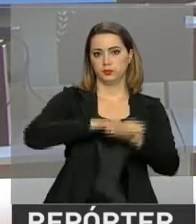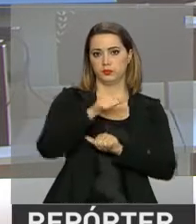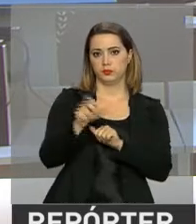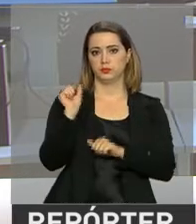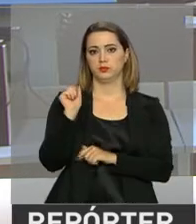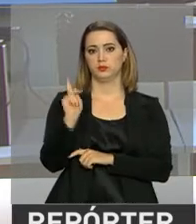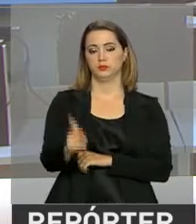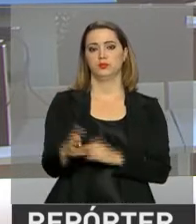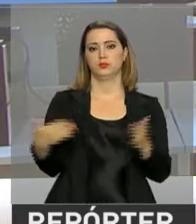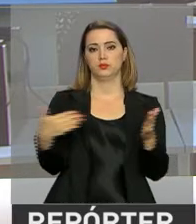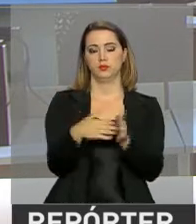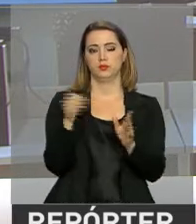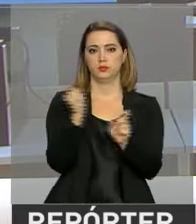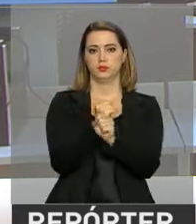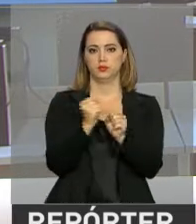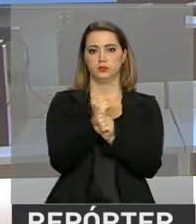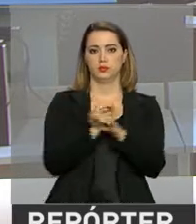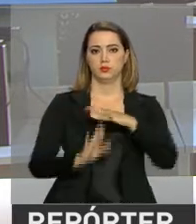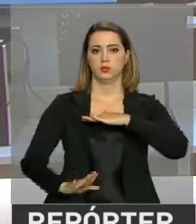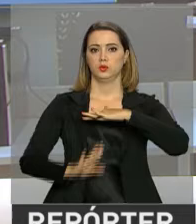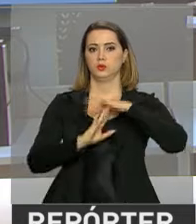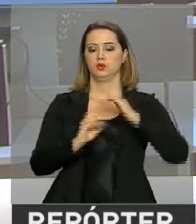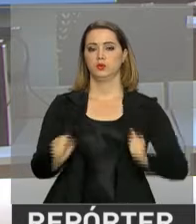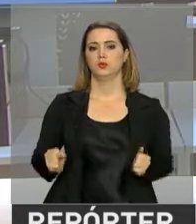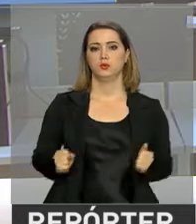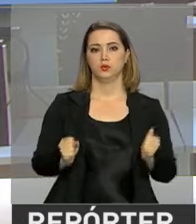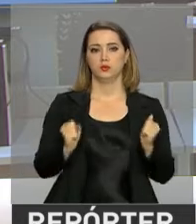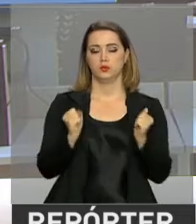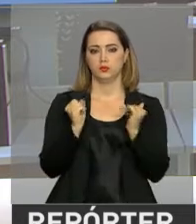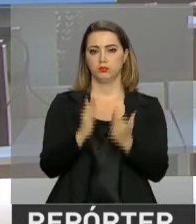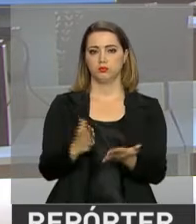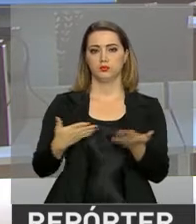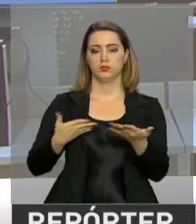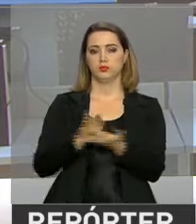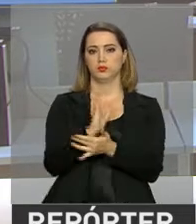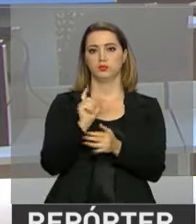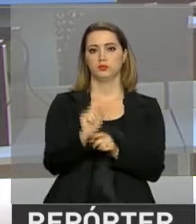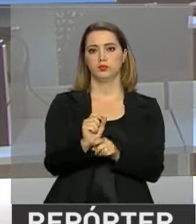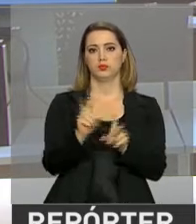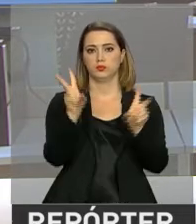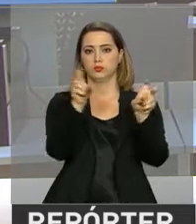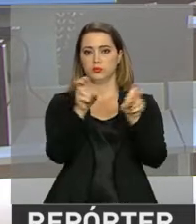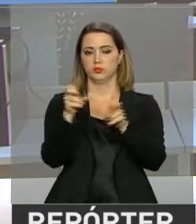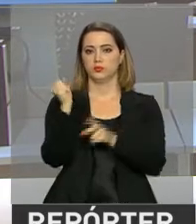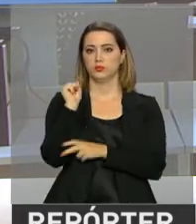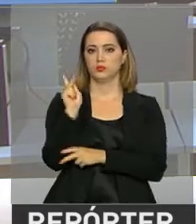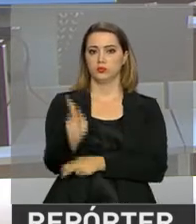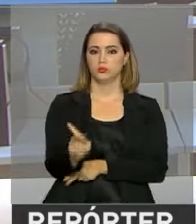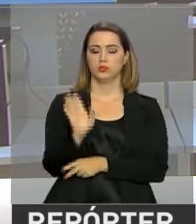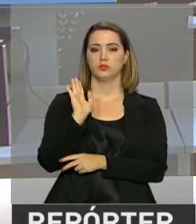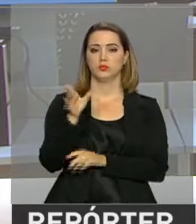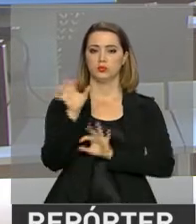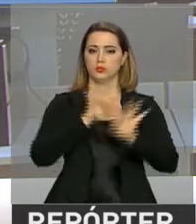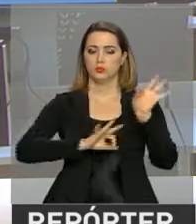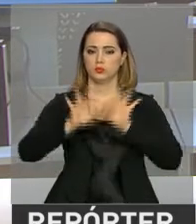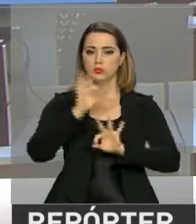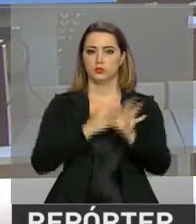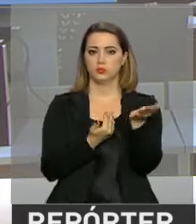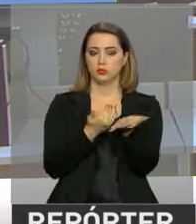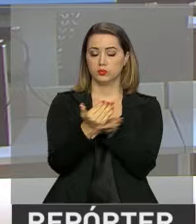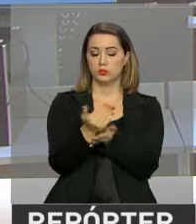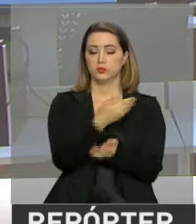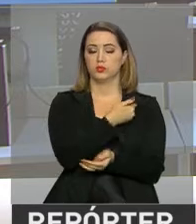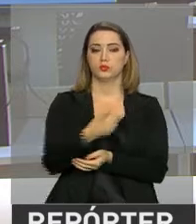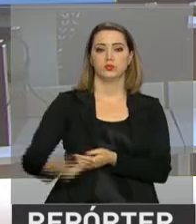ano, assim que o teto de gastos seja aprovado. O texto sobre a Previdência está sendo elaborado desde os primeiros dias do governo de